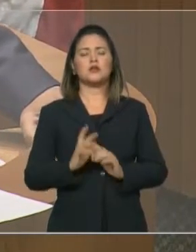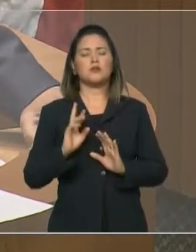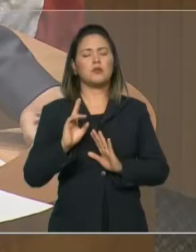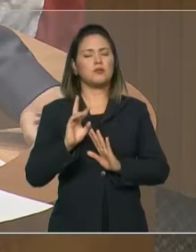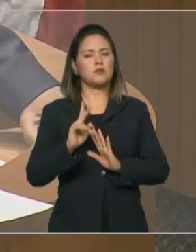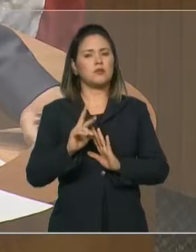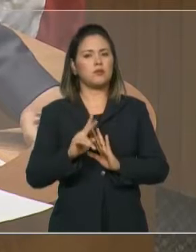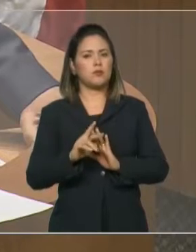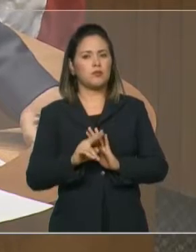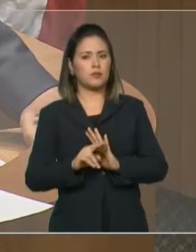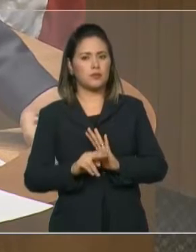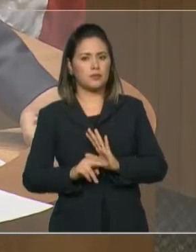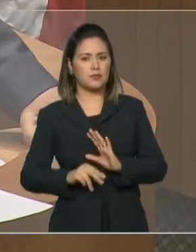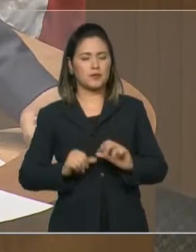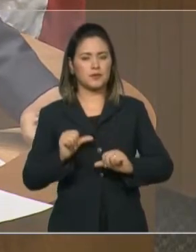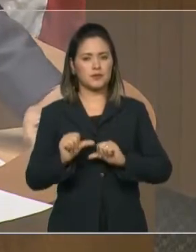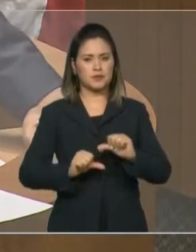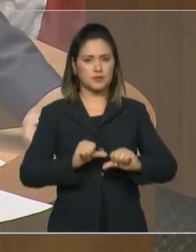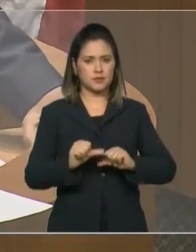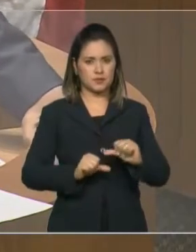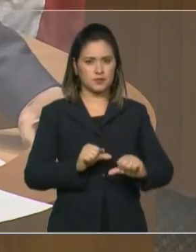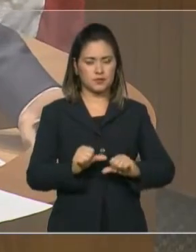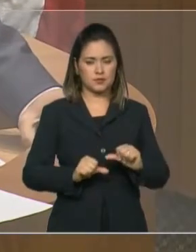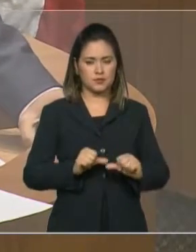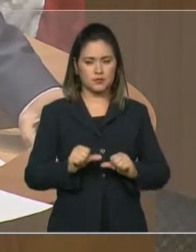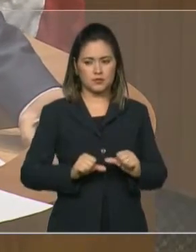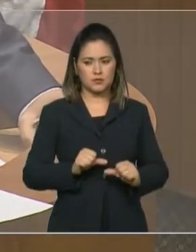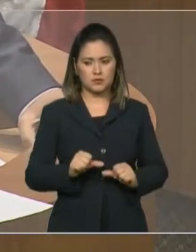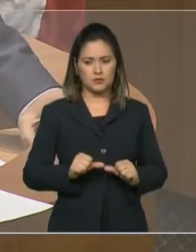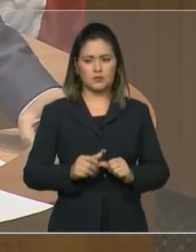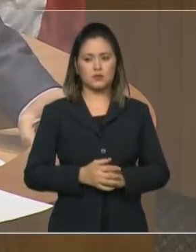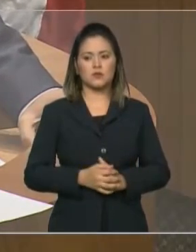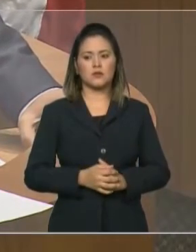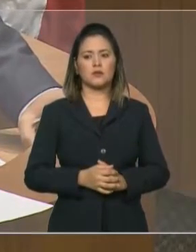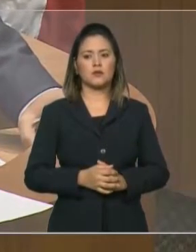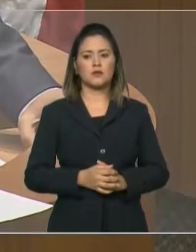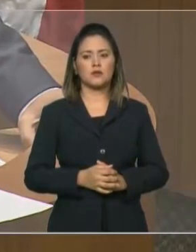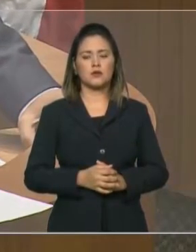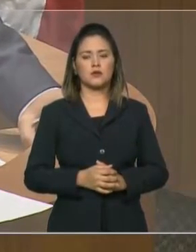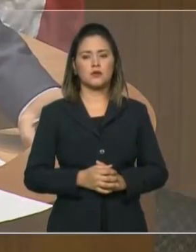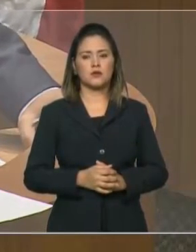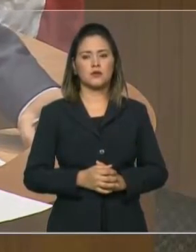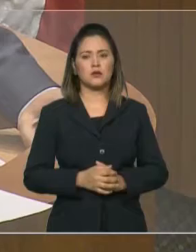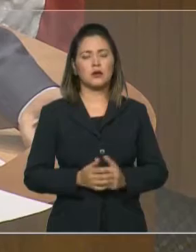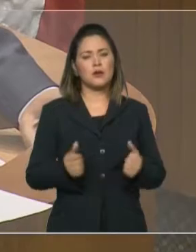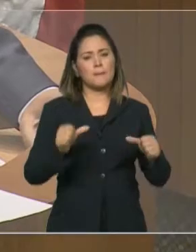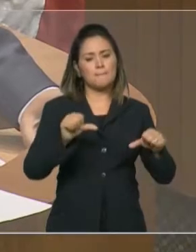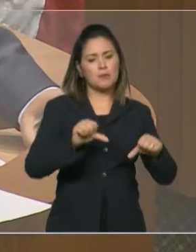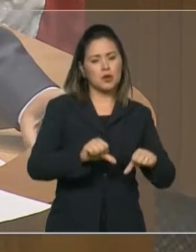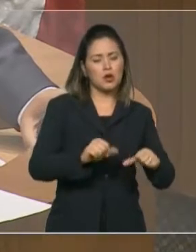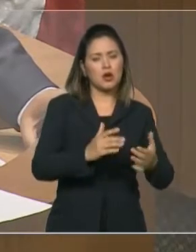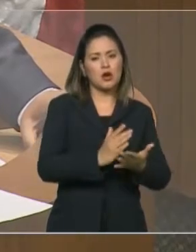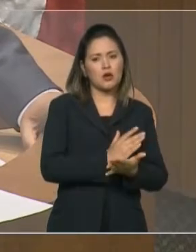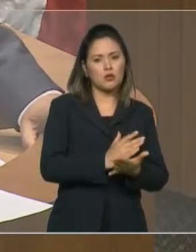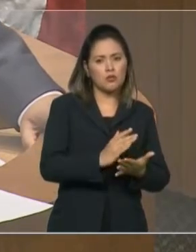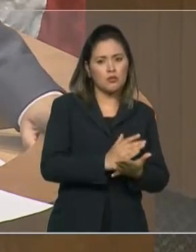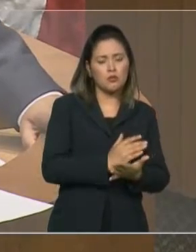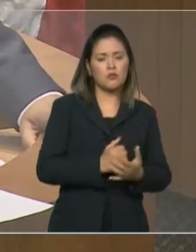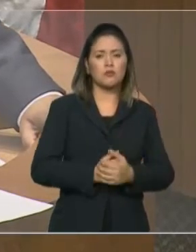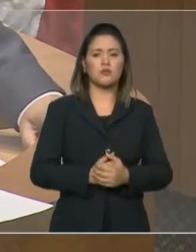medidas que desoneram em alguns setores, que cria